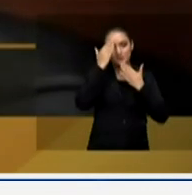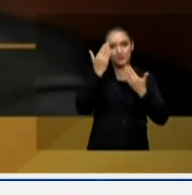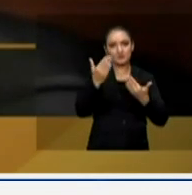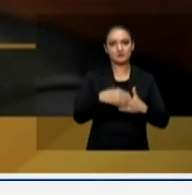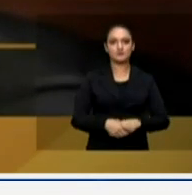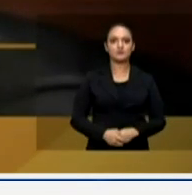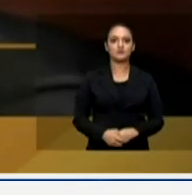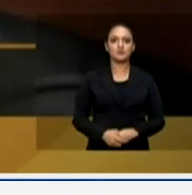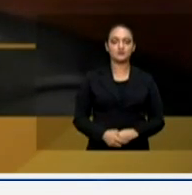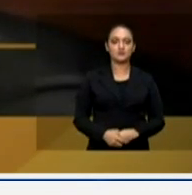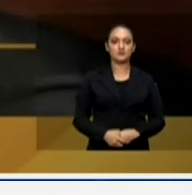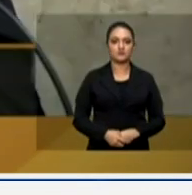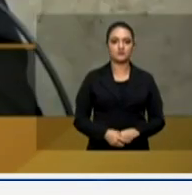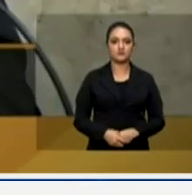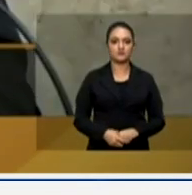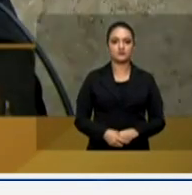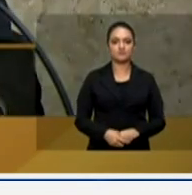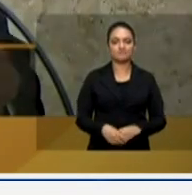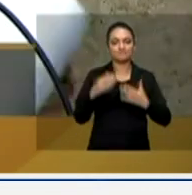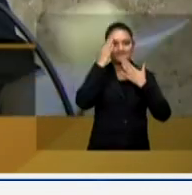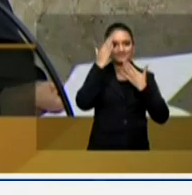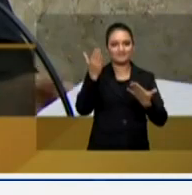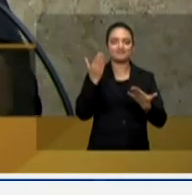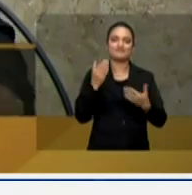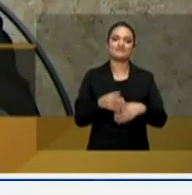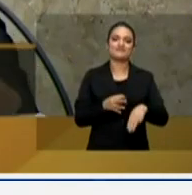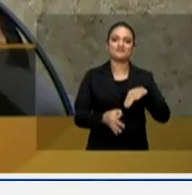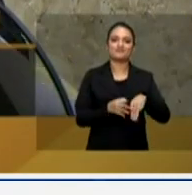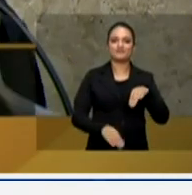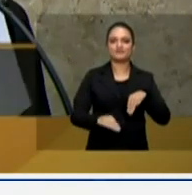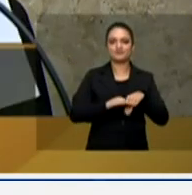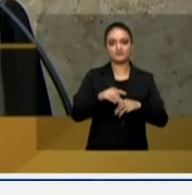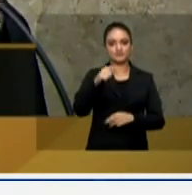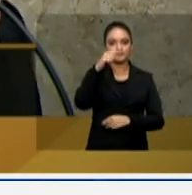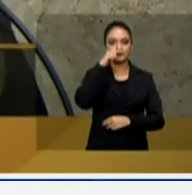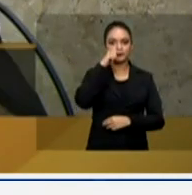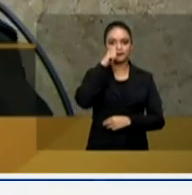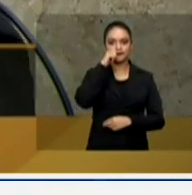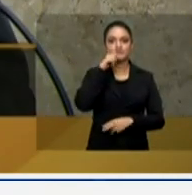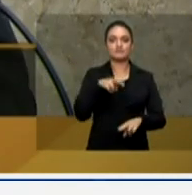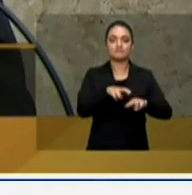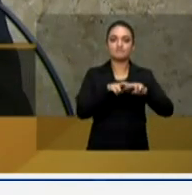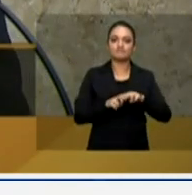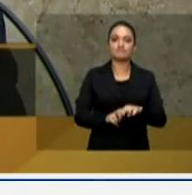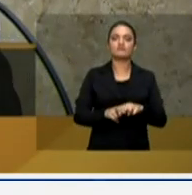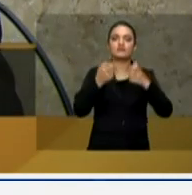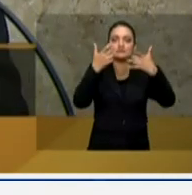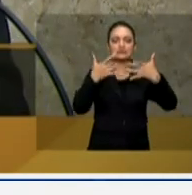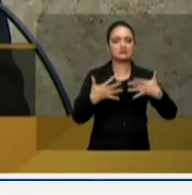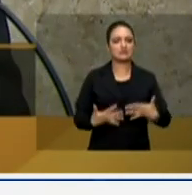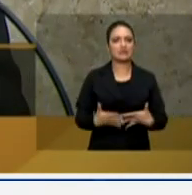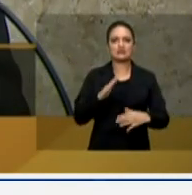Federal. Ah, e vale lembrar que nós já tivemos uma decisão desfavorável em relação à suspeição, do ex-juiz Sérgio Moro,